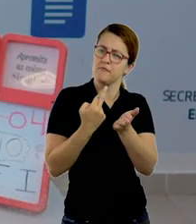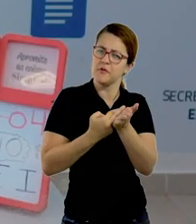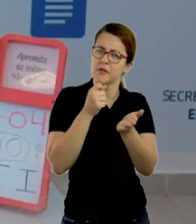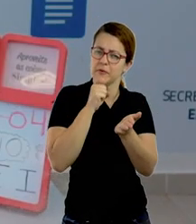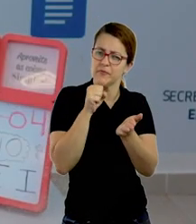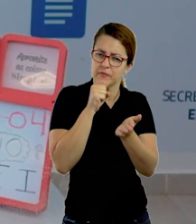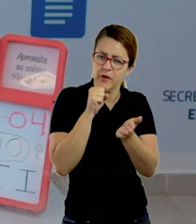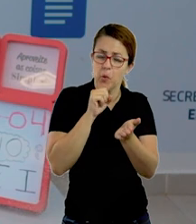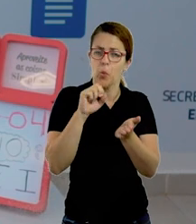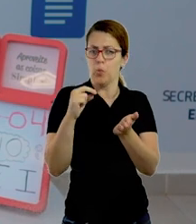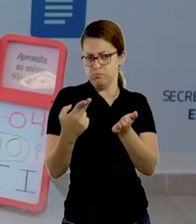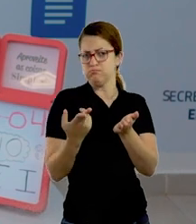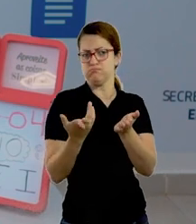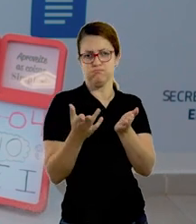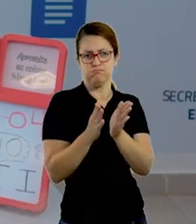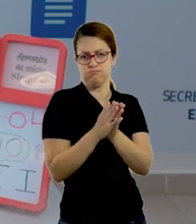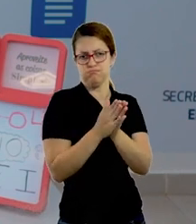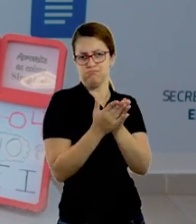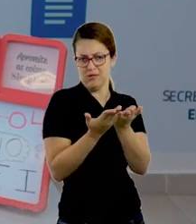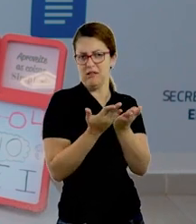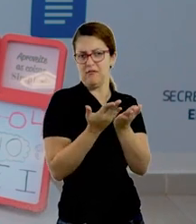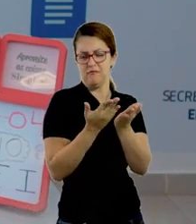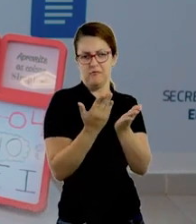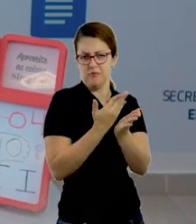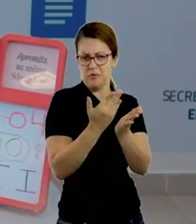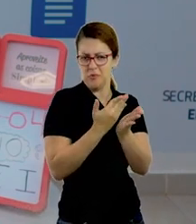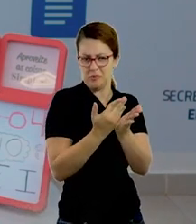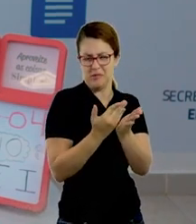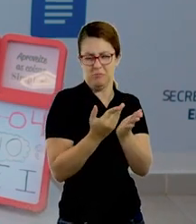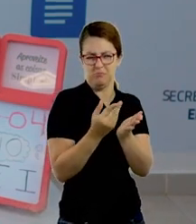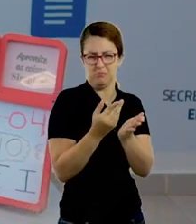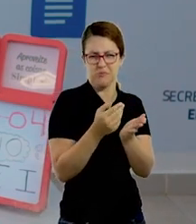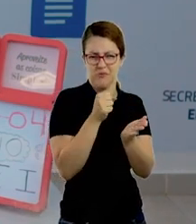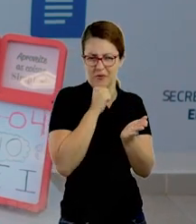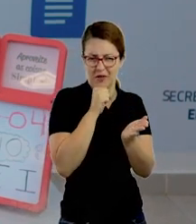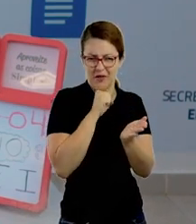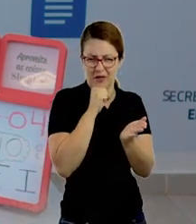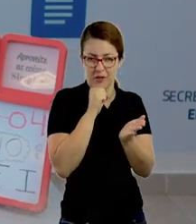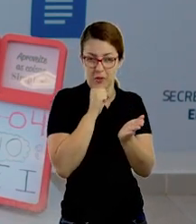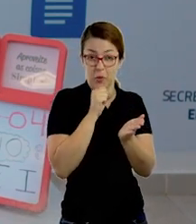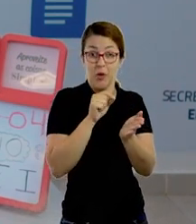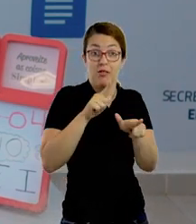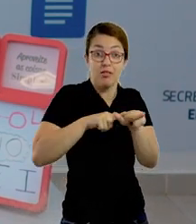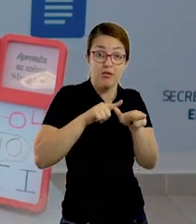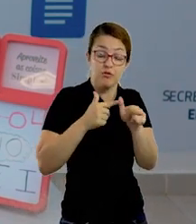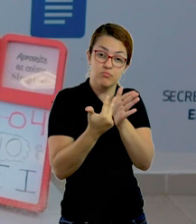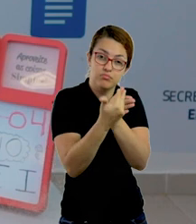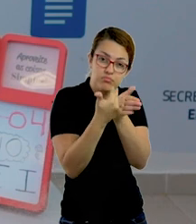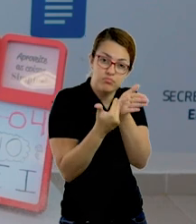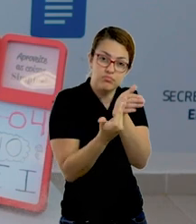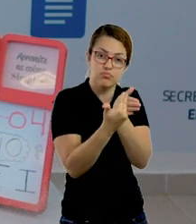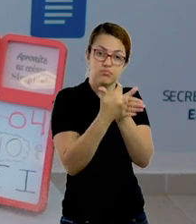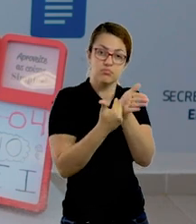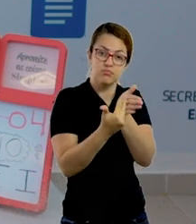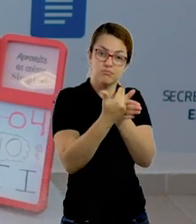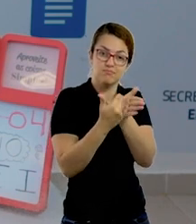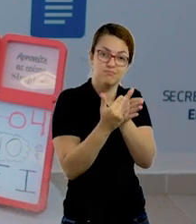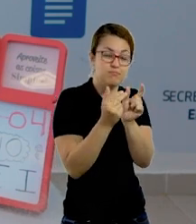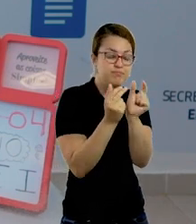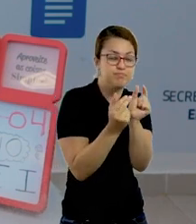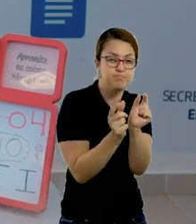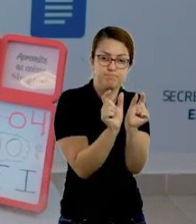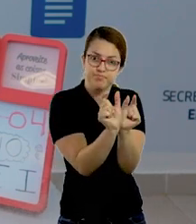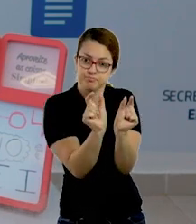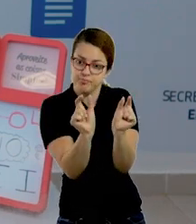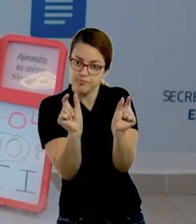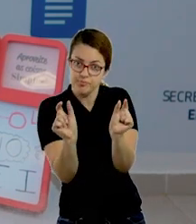casa ou um livro antigo que você não usa mais e recortar letrinhas? Essas letras vocês devem formar